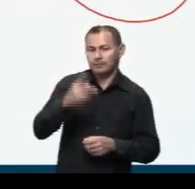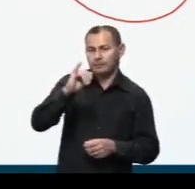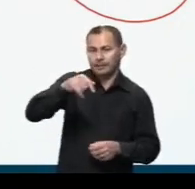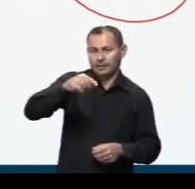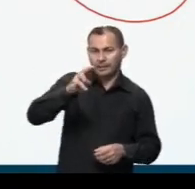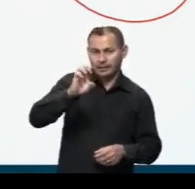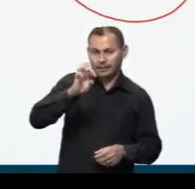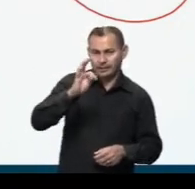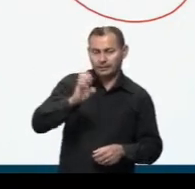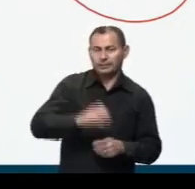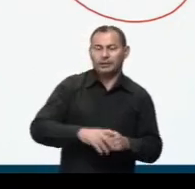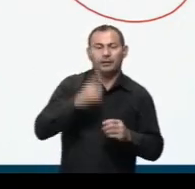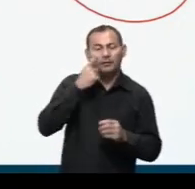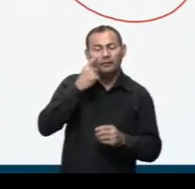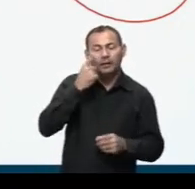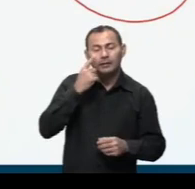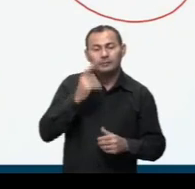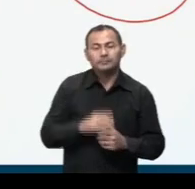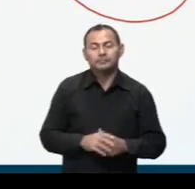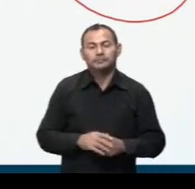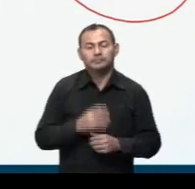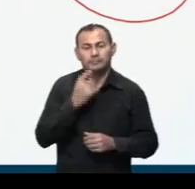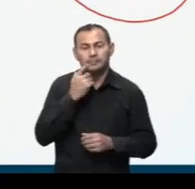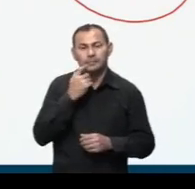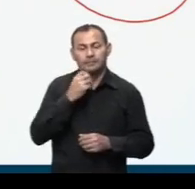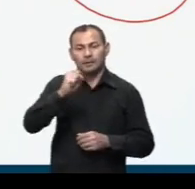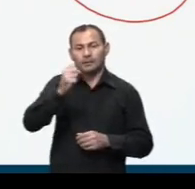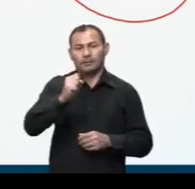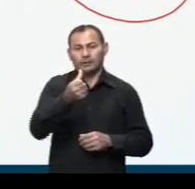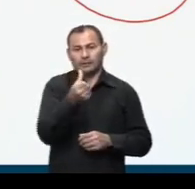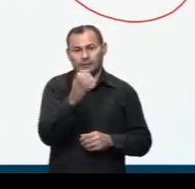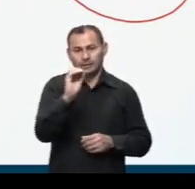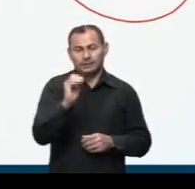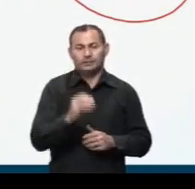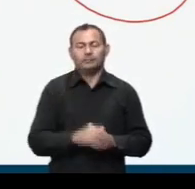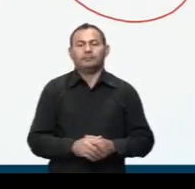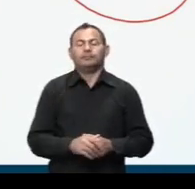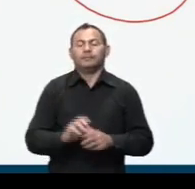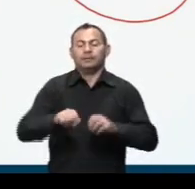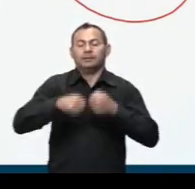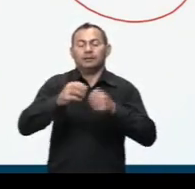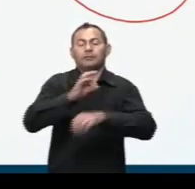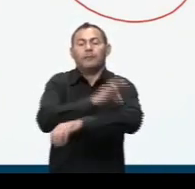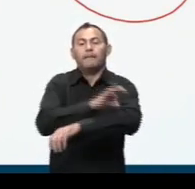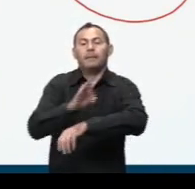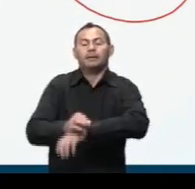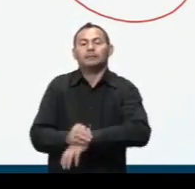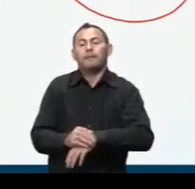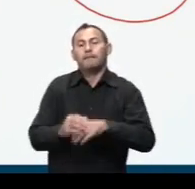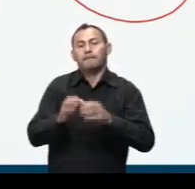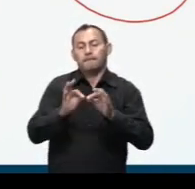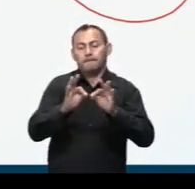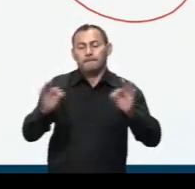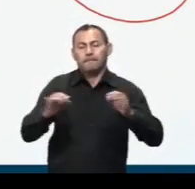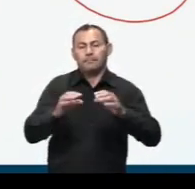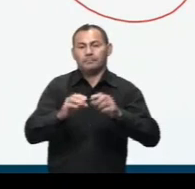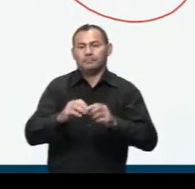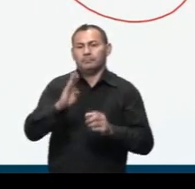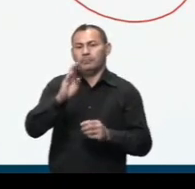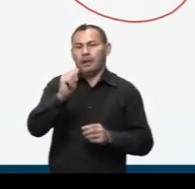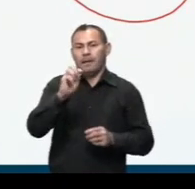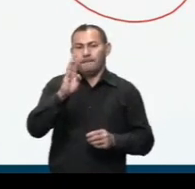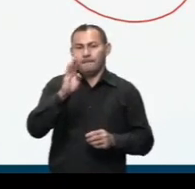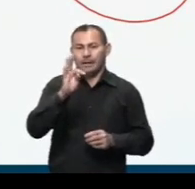piquete, verifica o 80, 60, deu 1 metro com barbante, beleza,